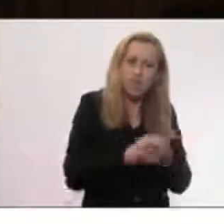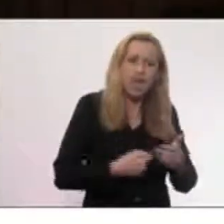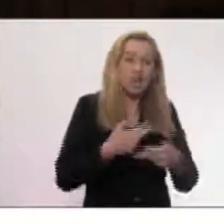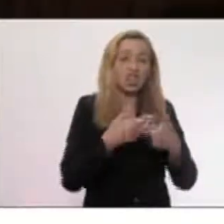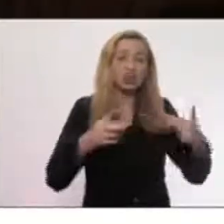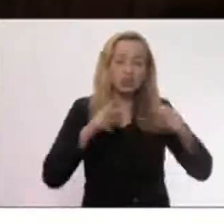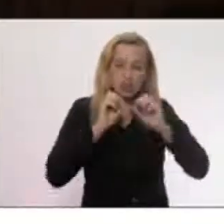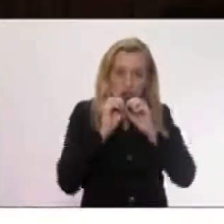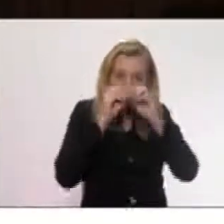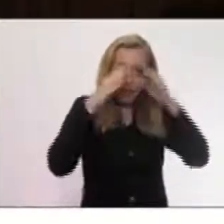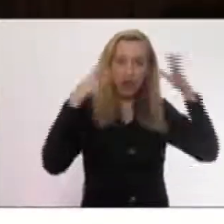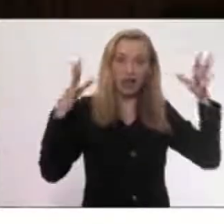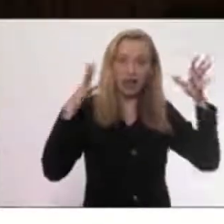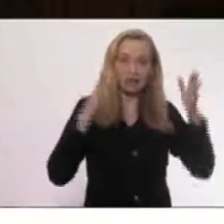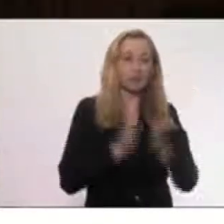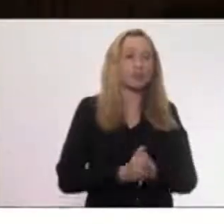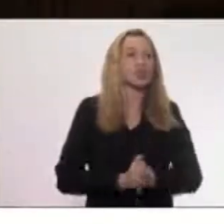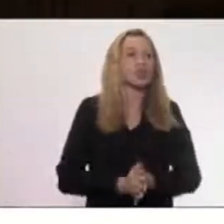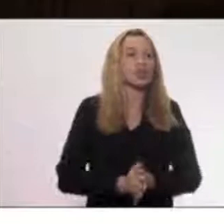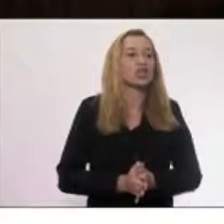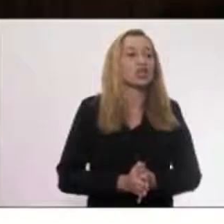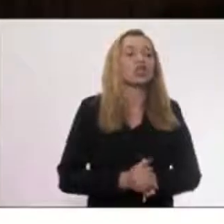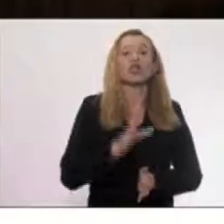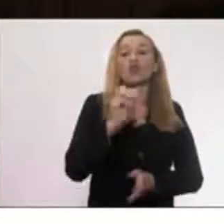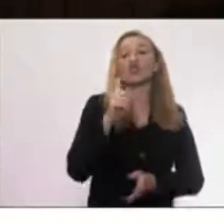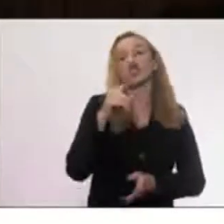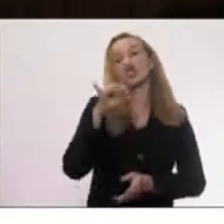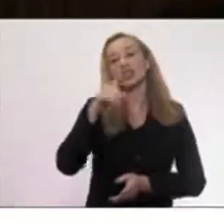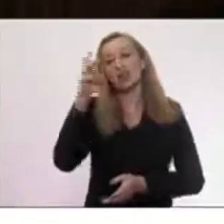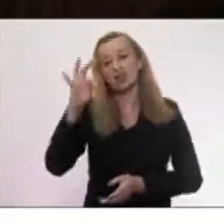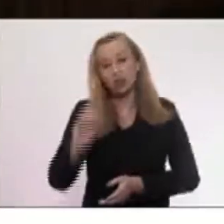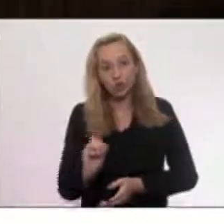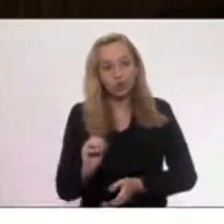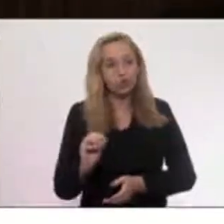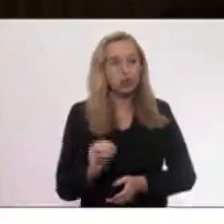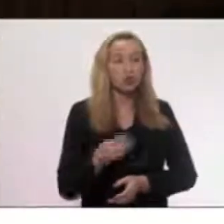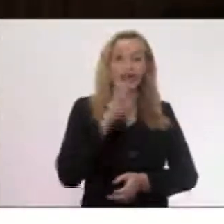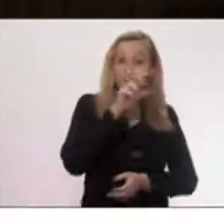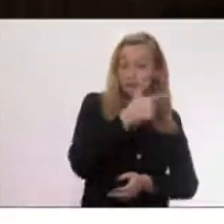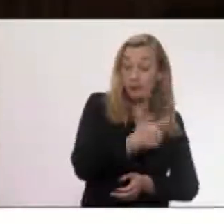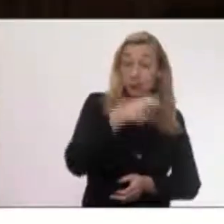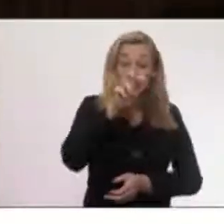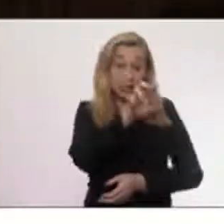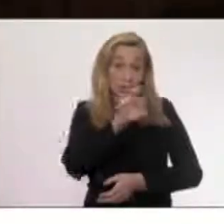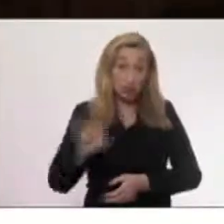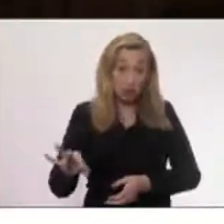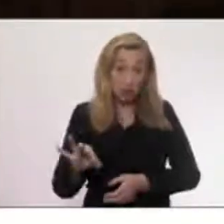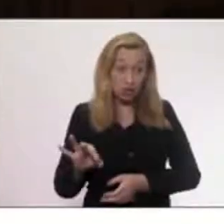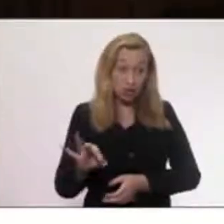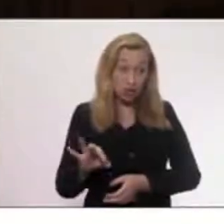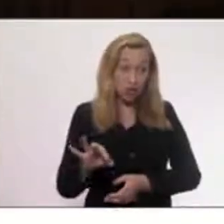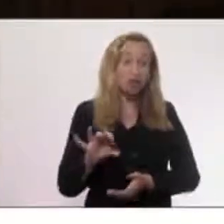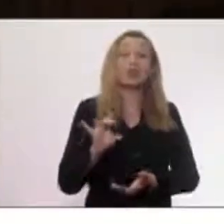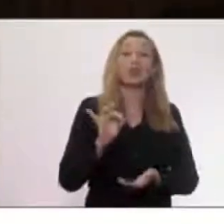mais claras. Esse contingenciamento, ele é de 25%, exatamente